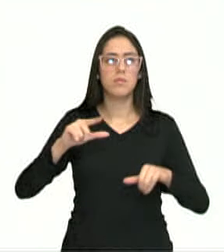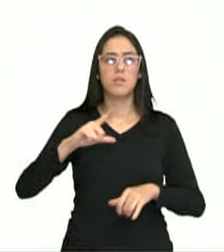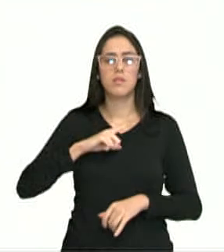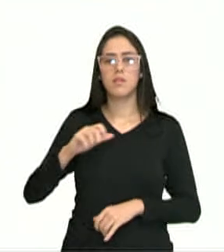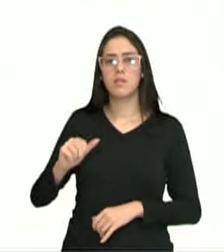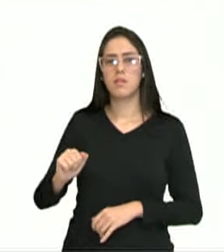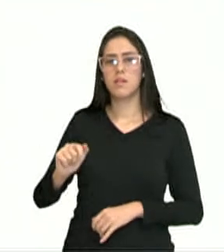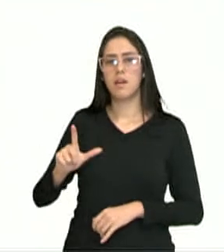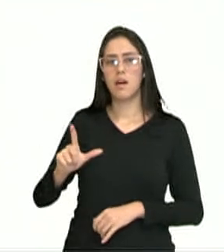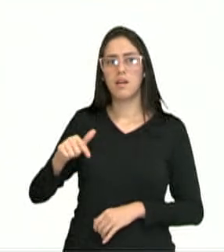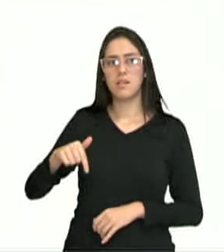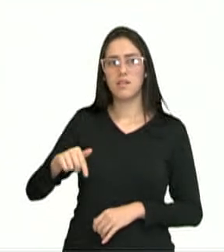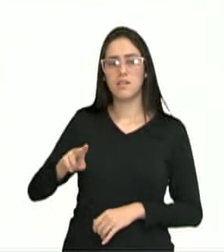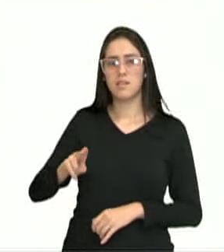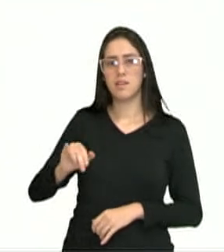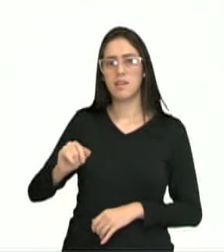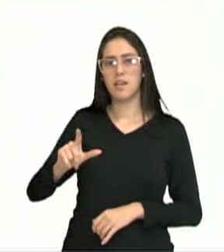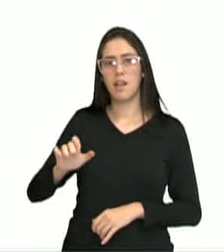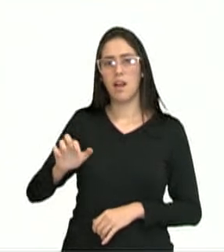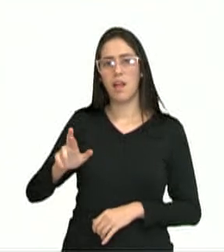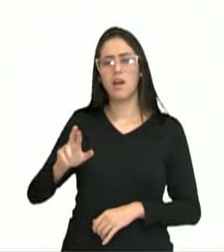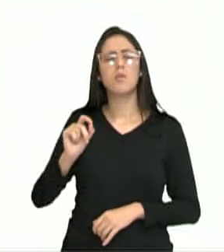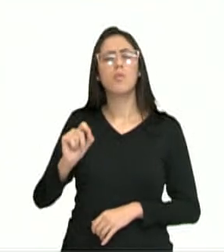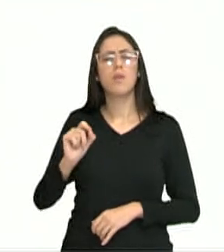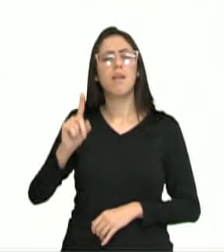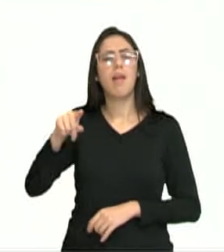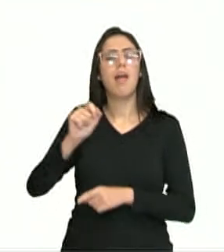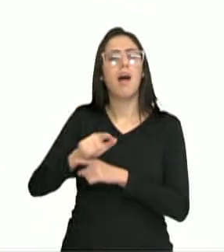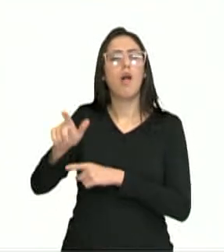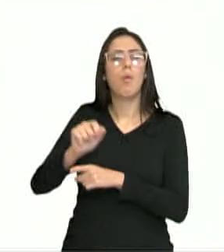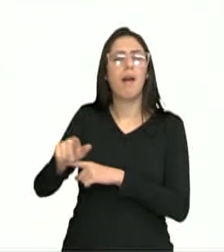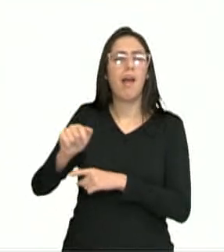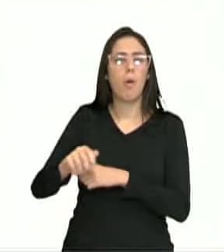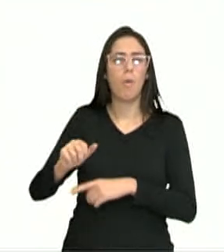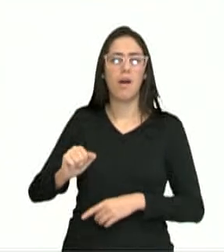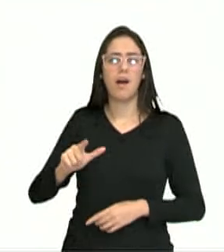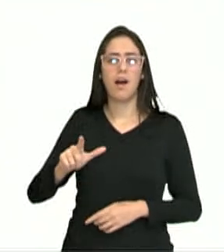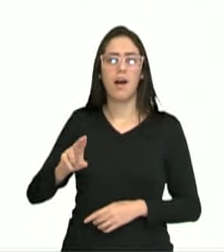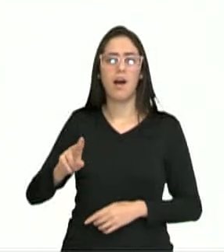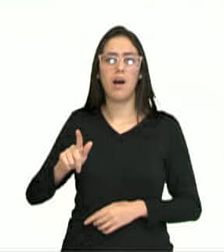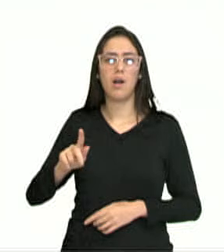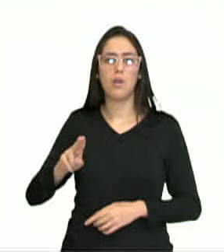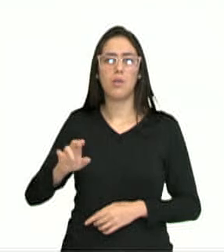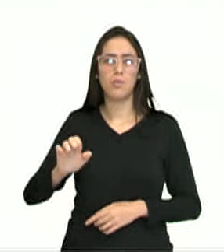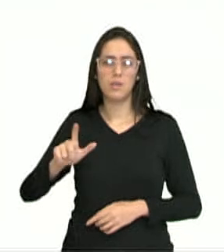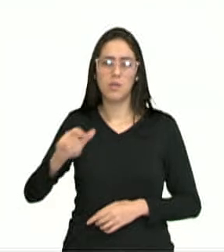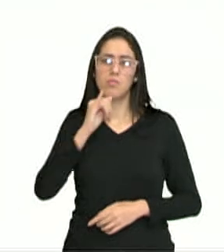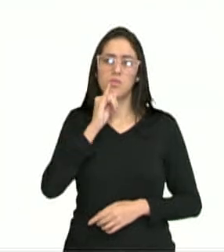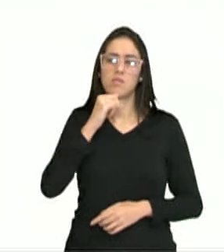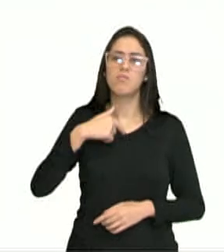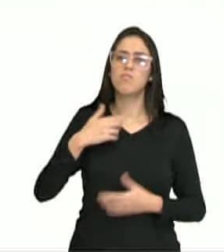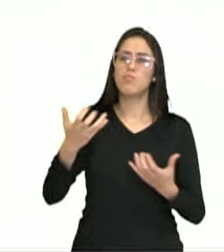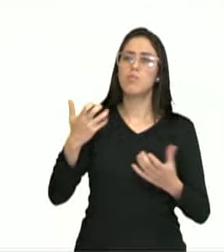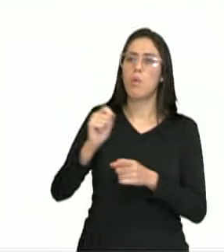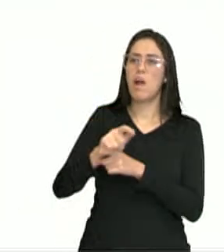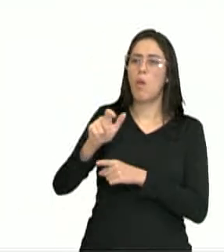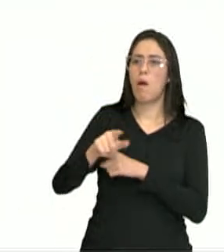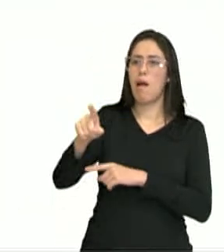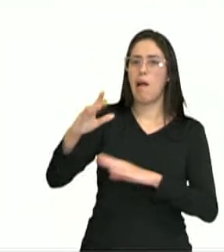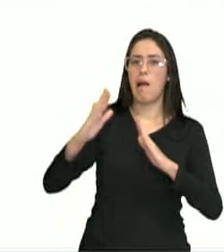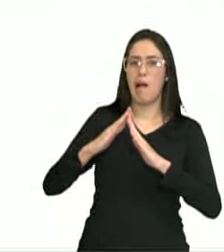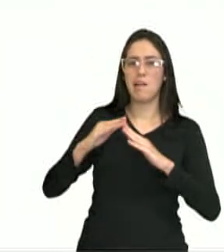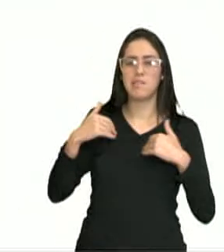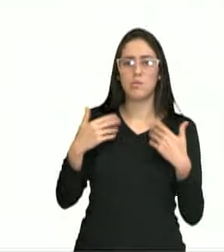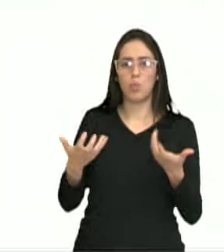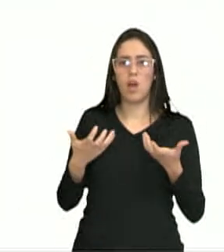alquiler, professor? Aluguel. Como se você fosse alugar aí a sua casa, né? Escreva um anúncio a